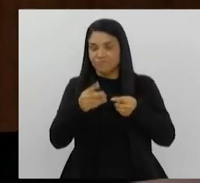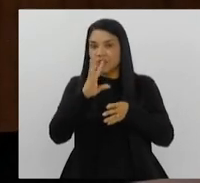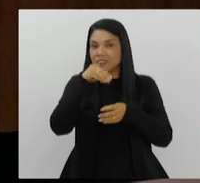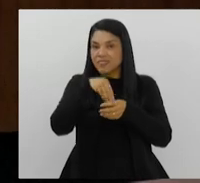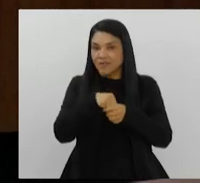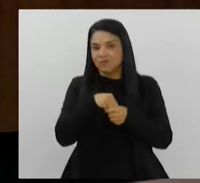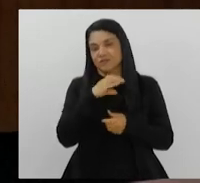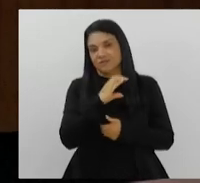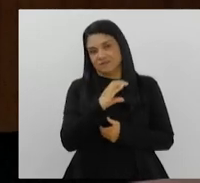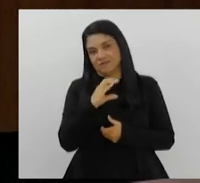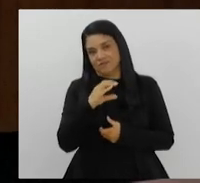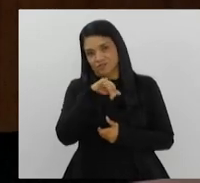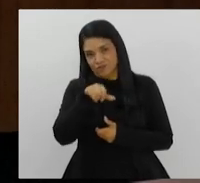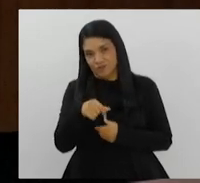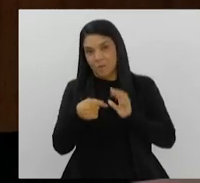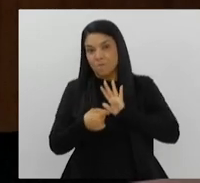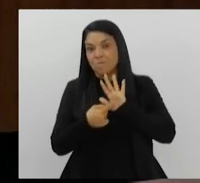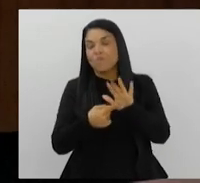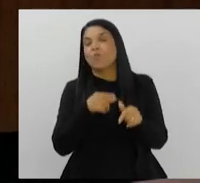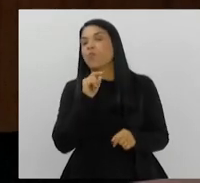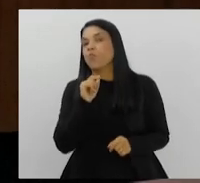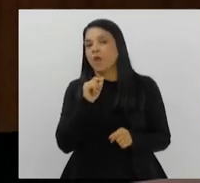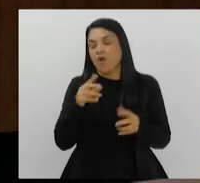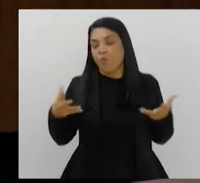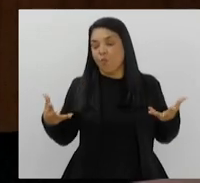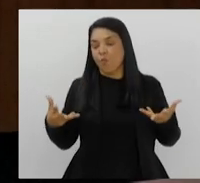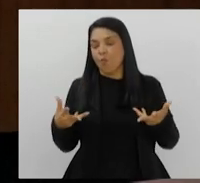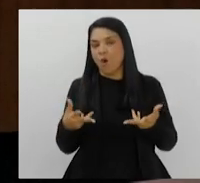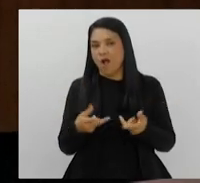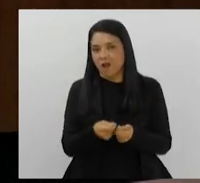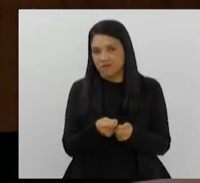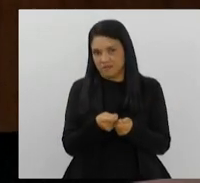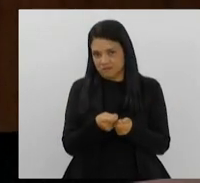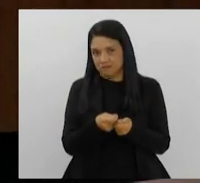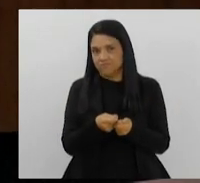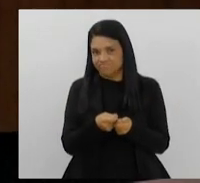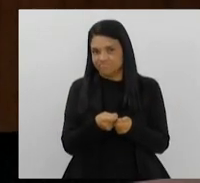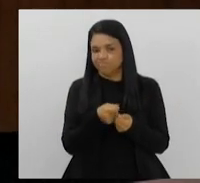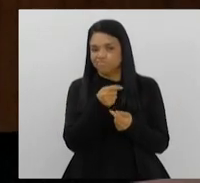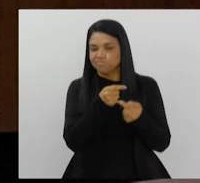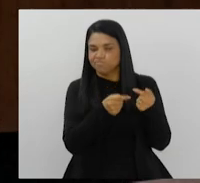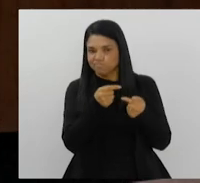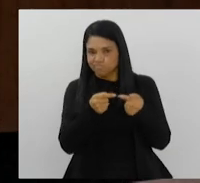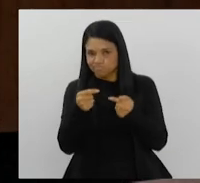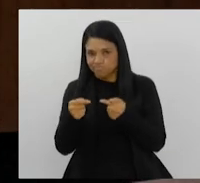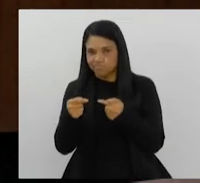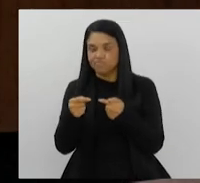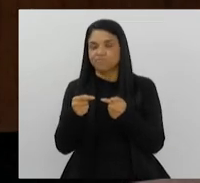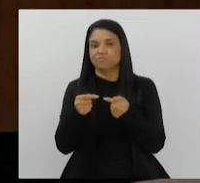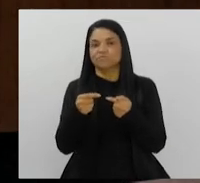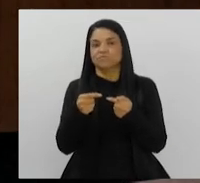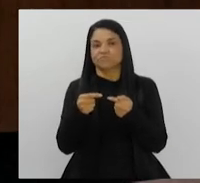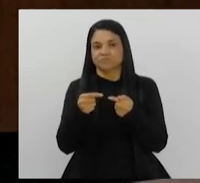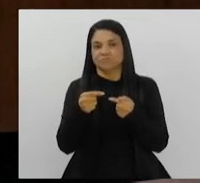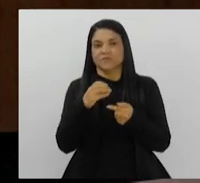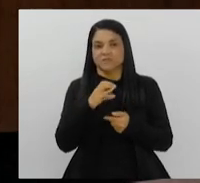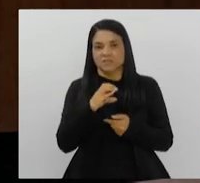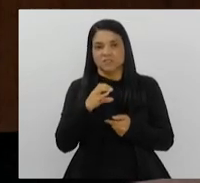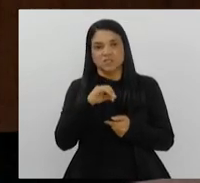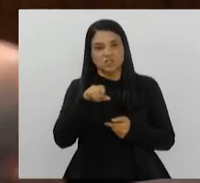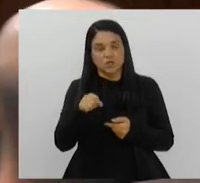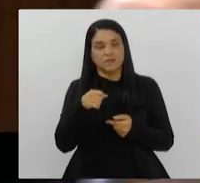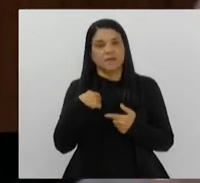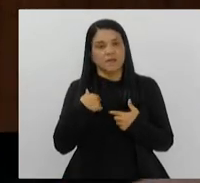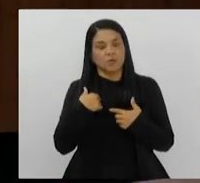o que denota uma qualidade do que está sendo discutido na CCJ, e faço uma menção honrosa